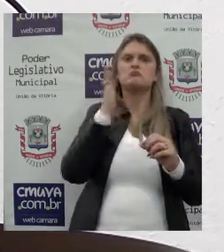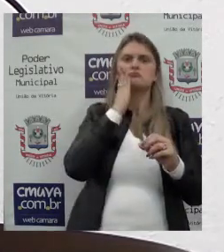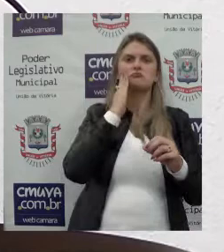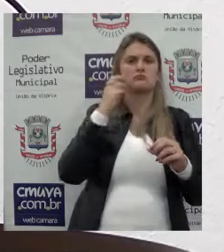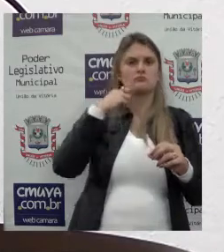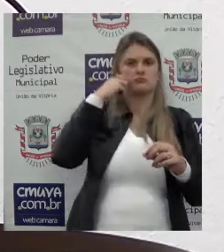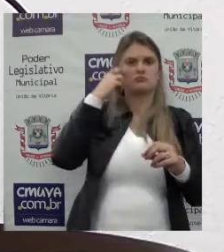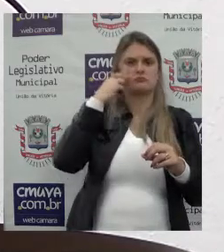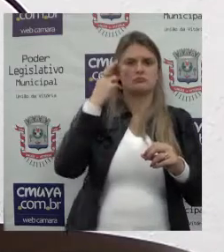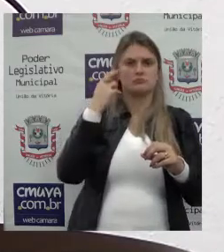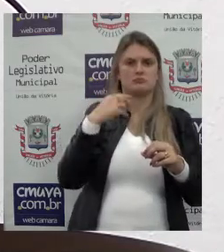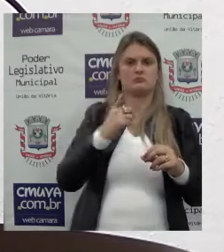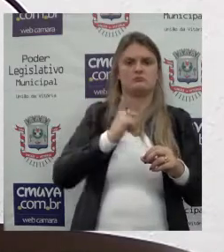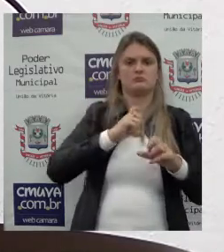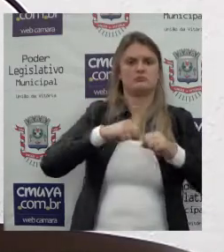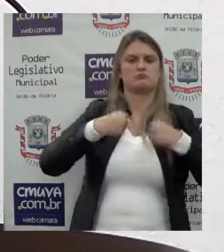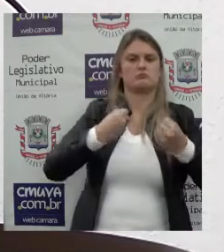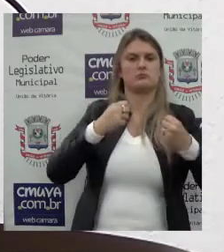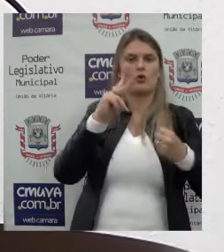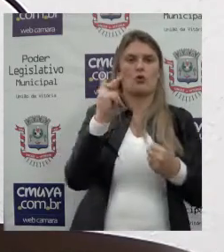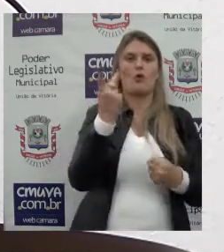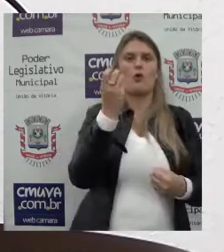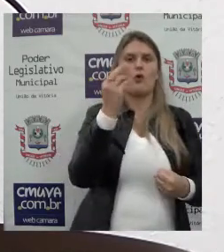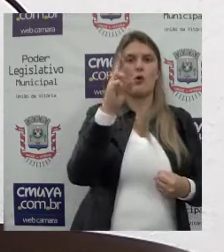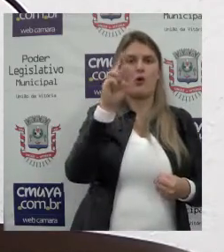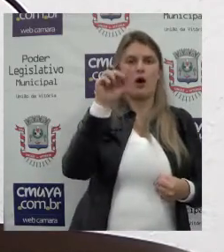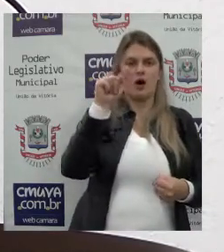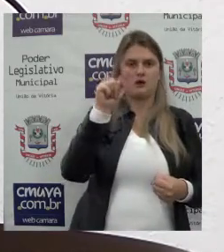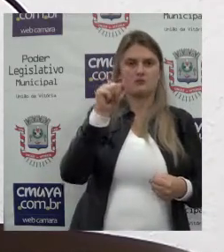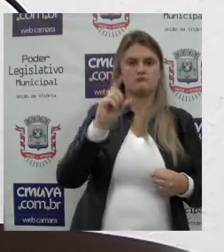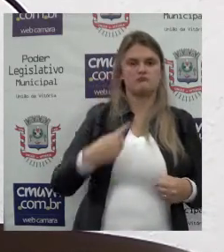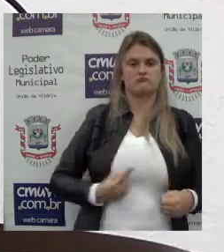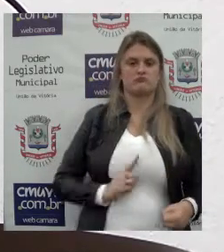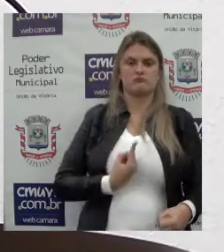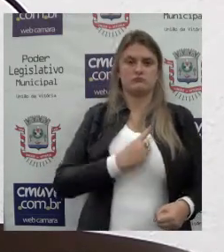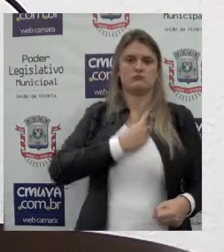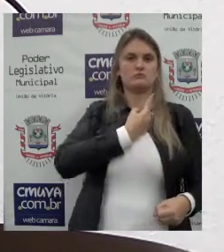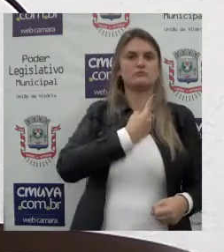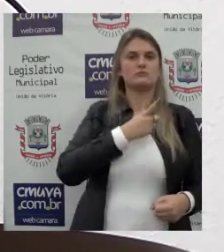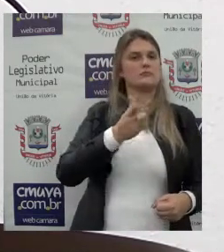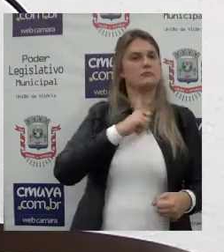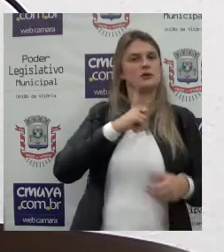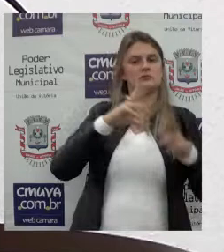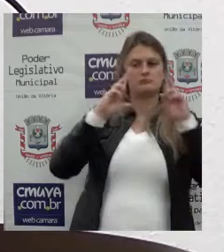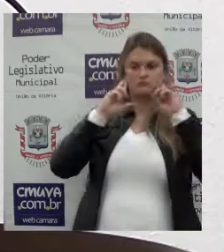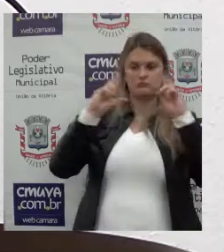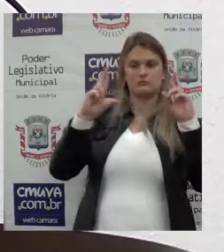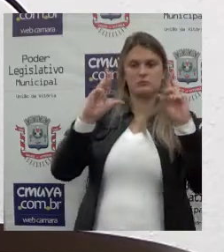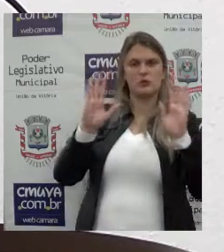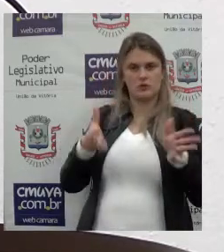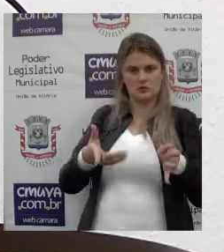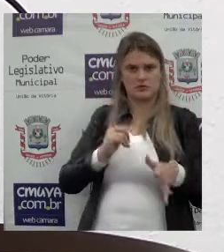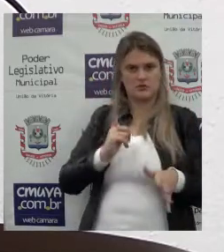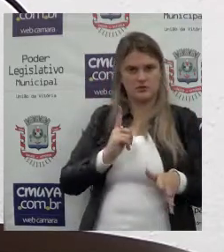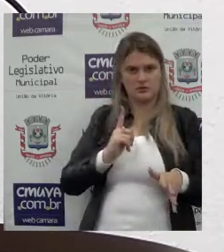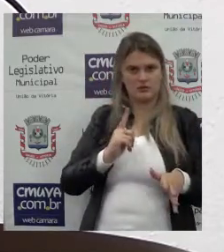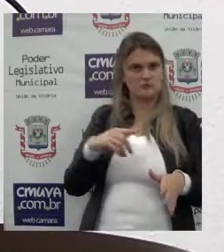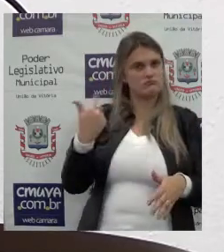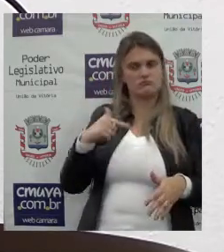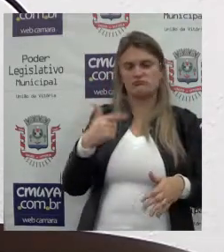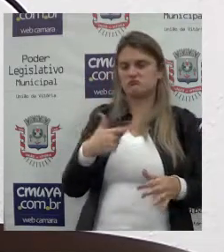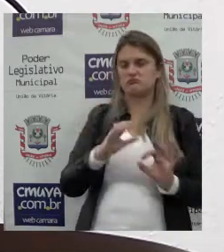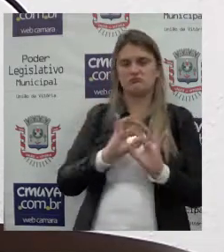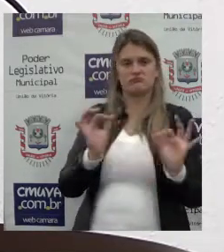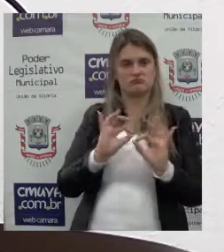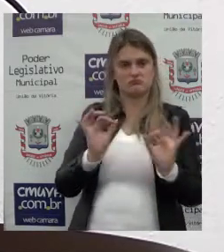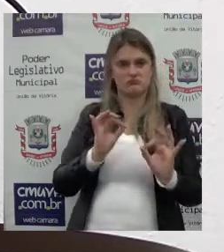O bigode na cara ainda valia alguma coisa. E o que vale hoje? Qual que é a diferença do respeito? Existe